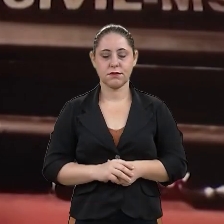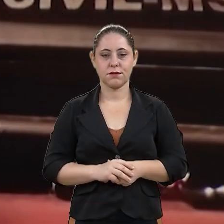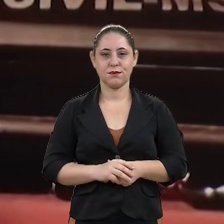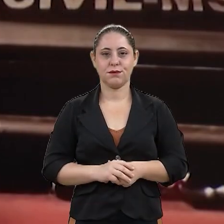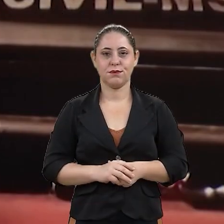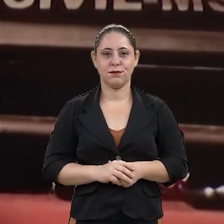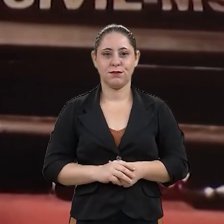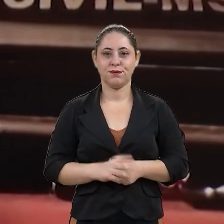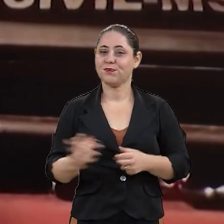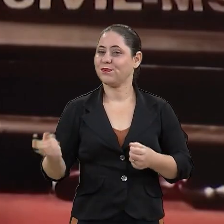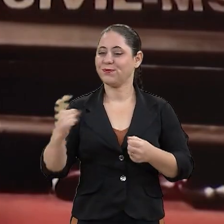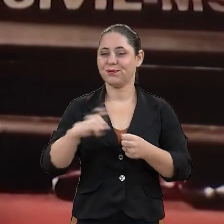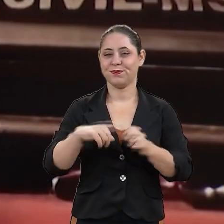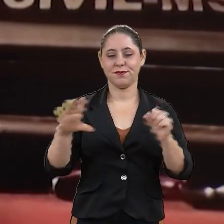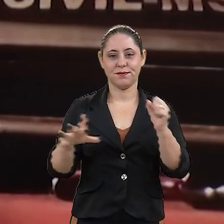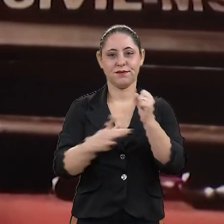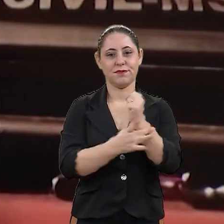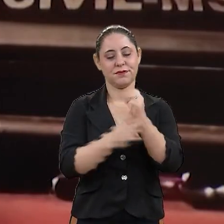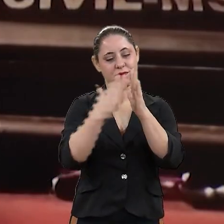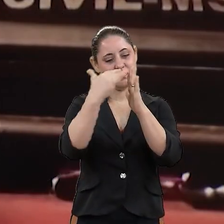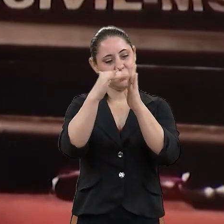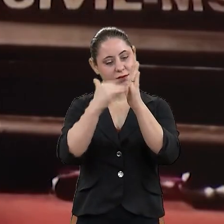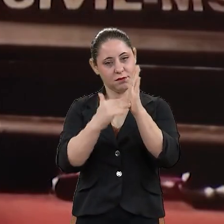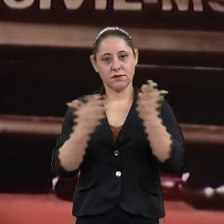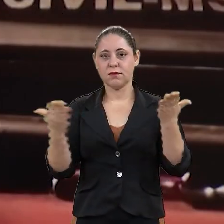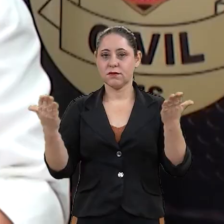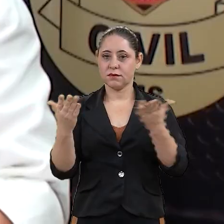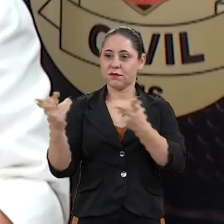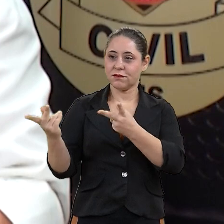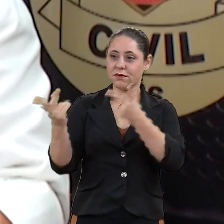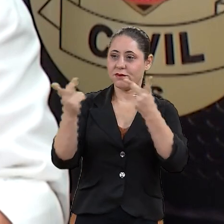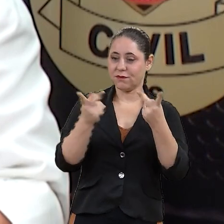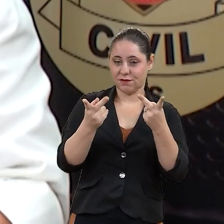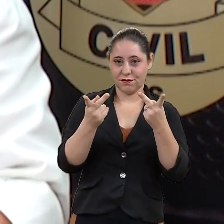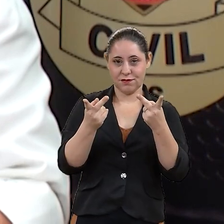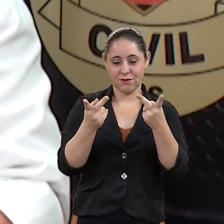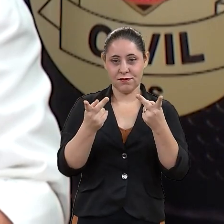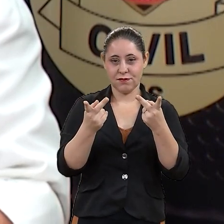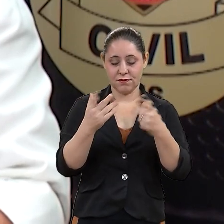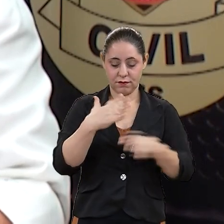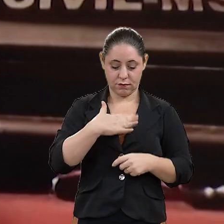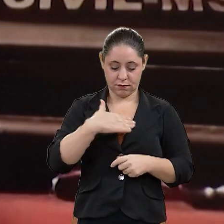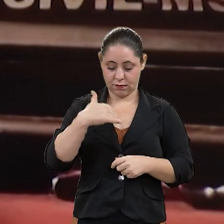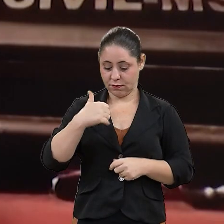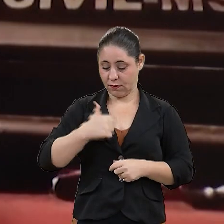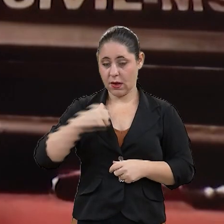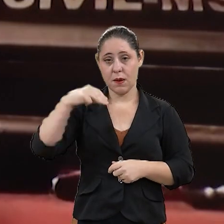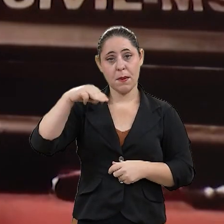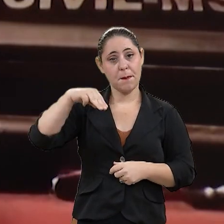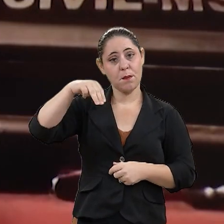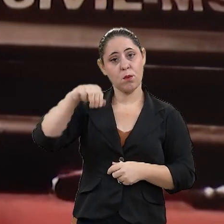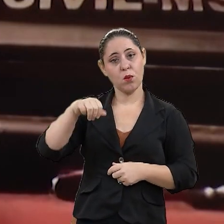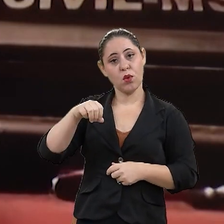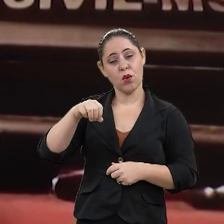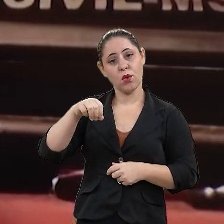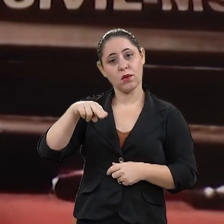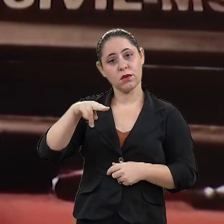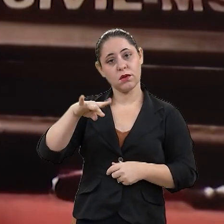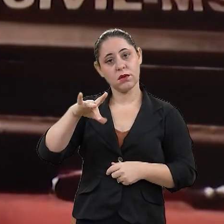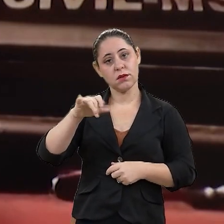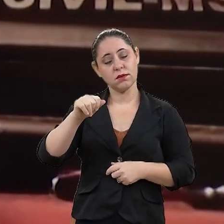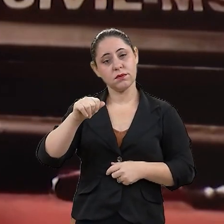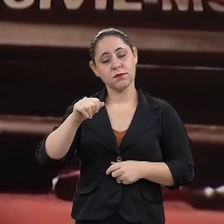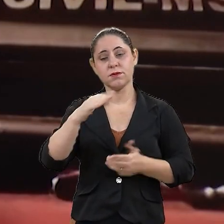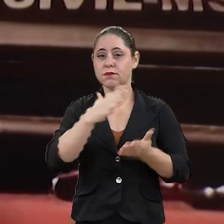De volta com Segurança em Pauta. Nossas convidadas são a primeira-dama, Mônica Riedel, e a subsecretária de